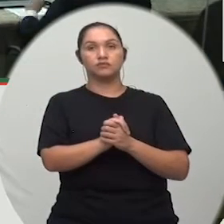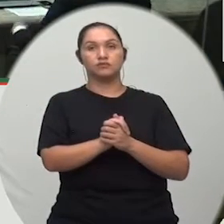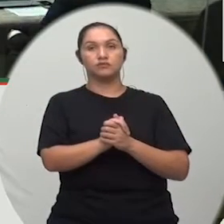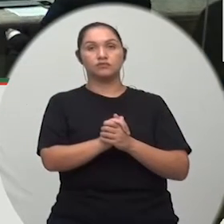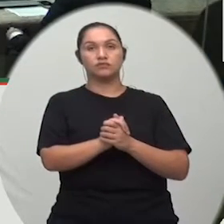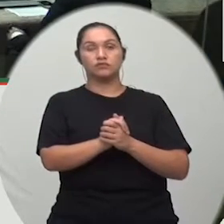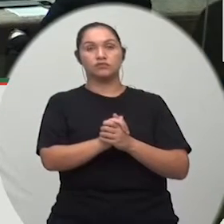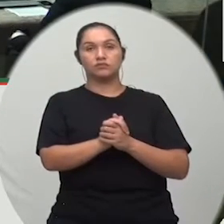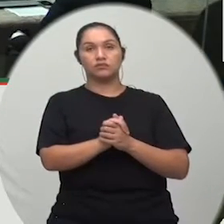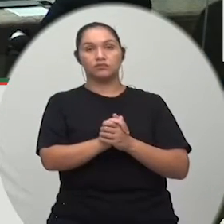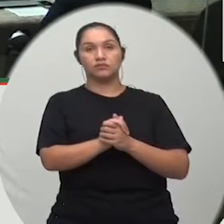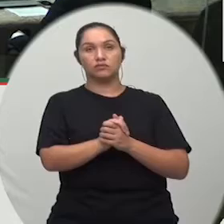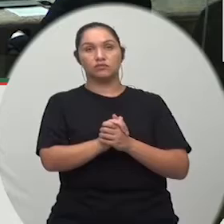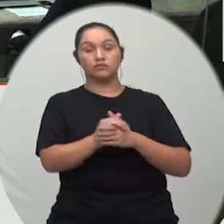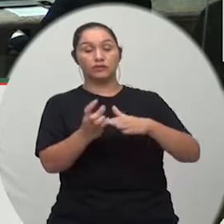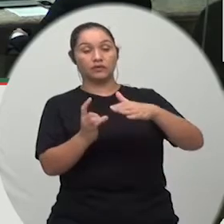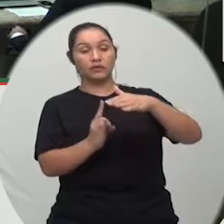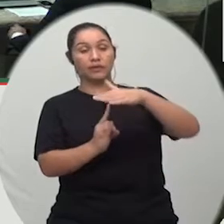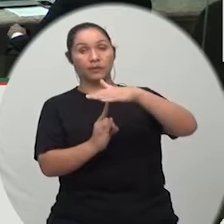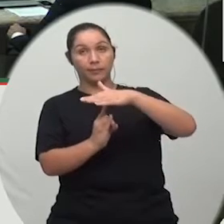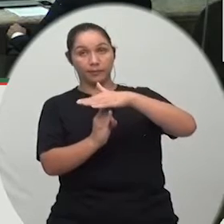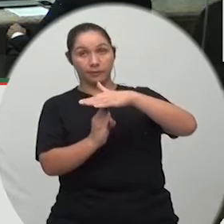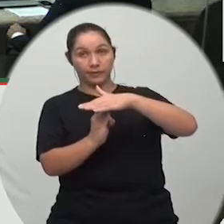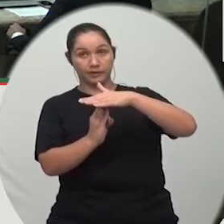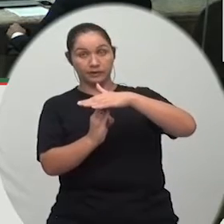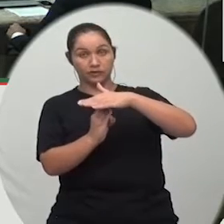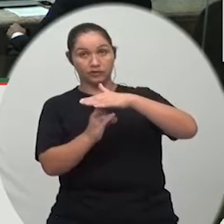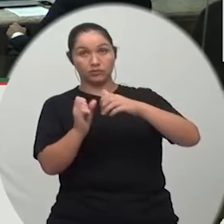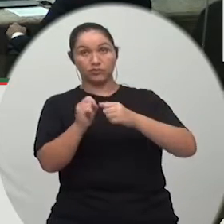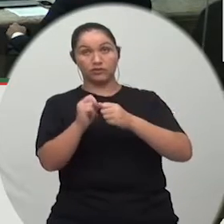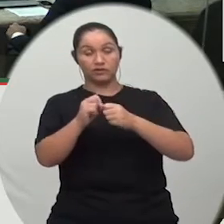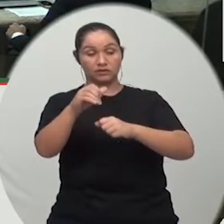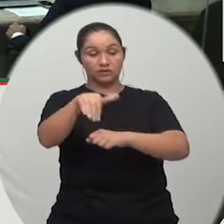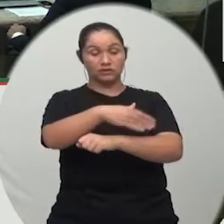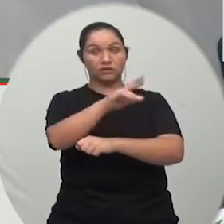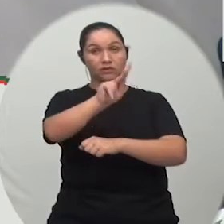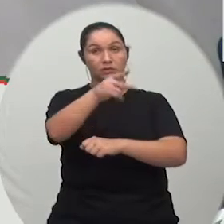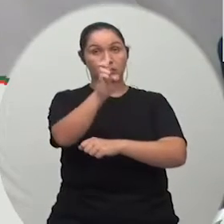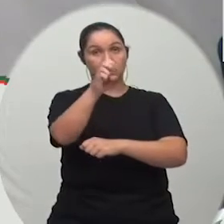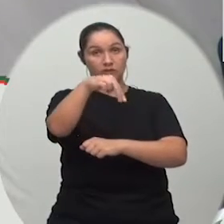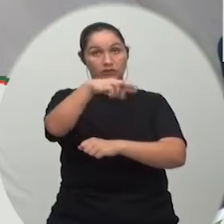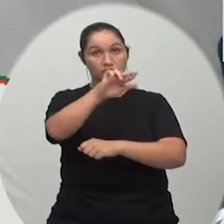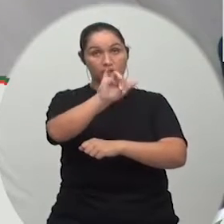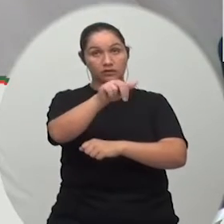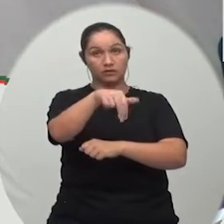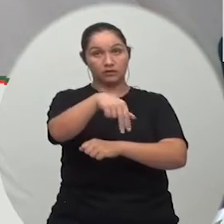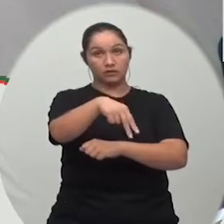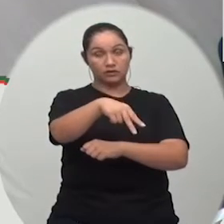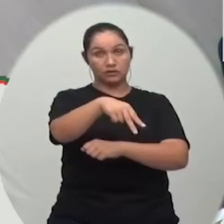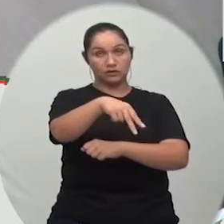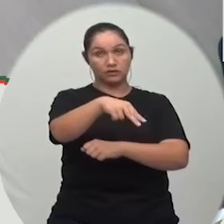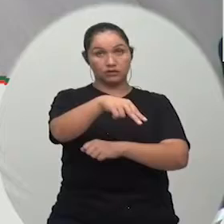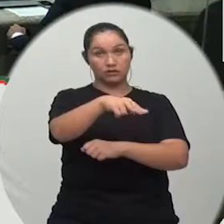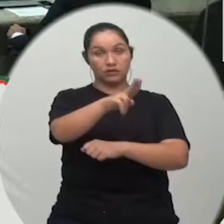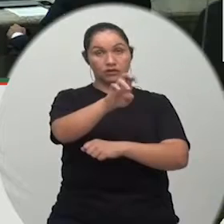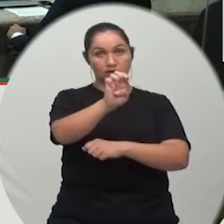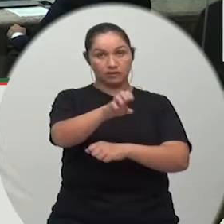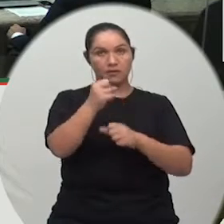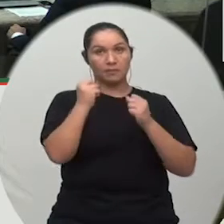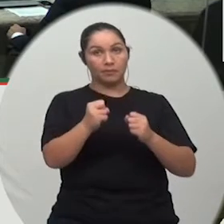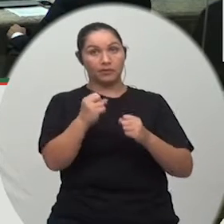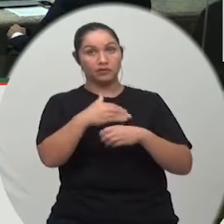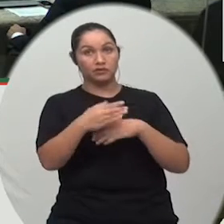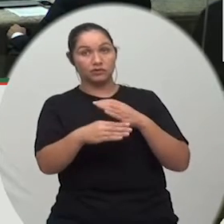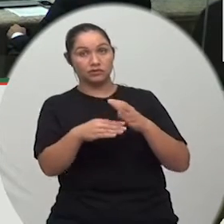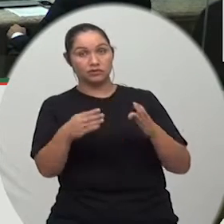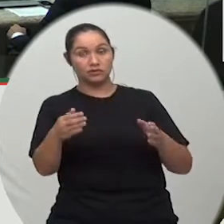de colocação de uma parada de ônibus na rua Henrique Lage, de frente à padaria Nações, bairro Pinheirinho. O requerimento está